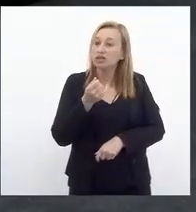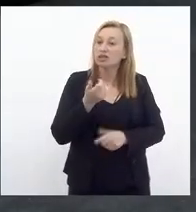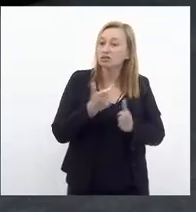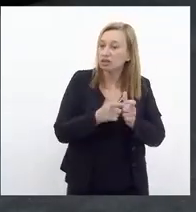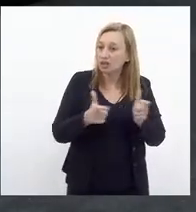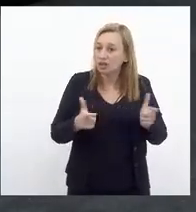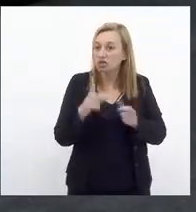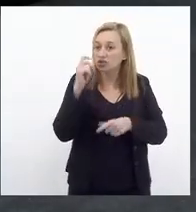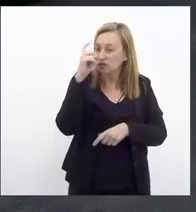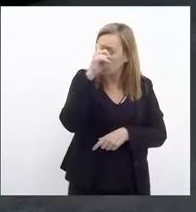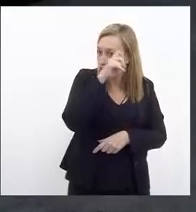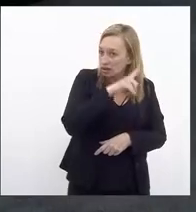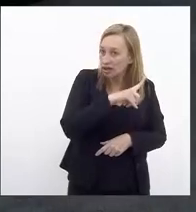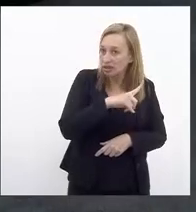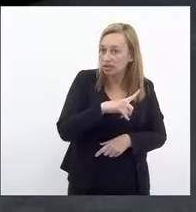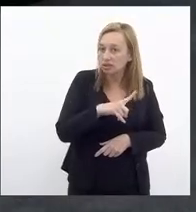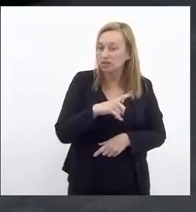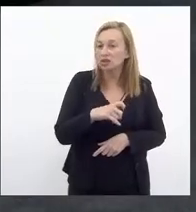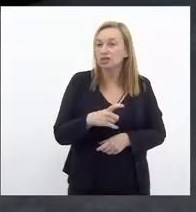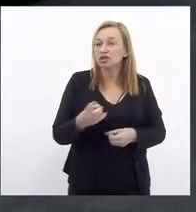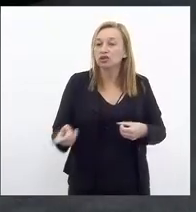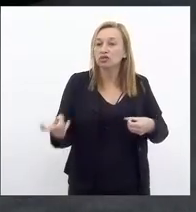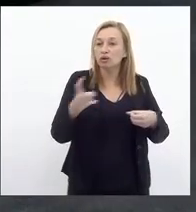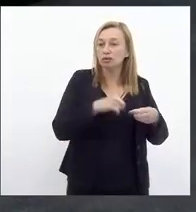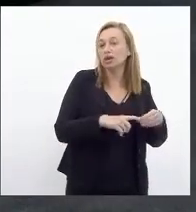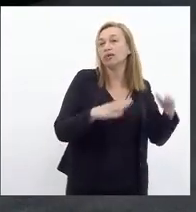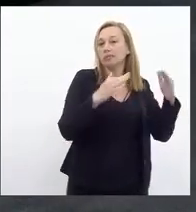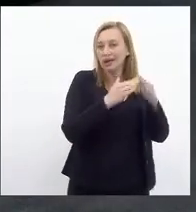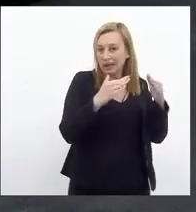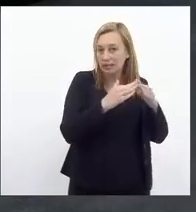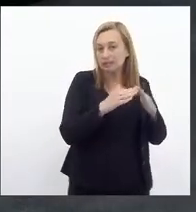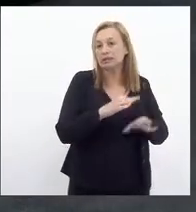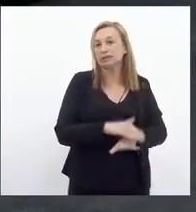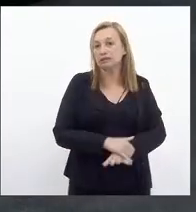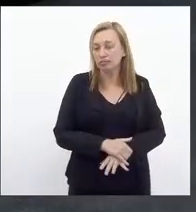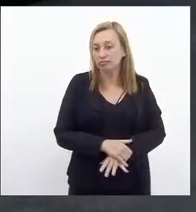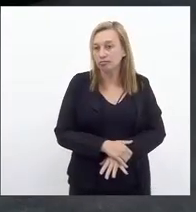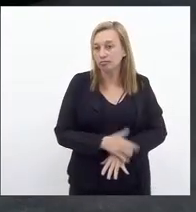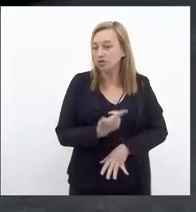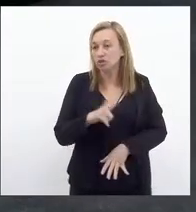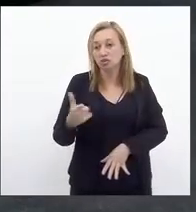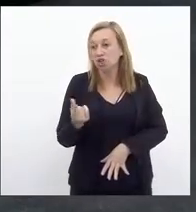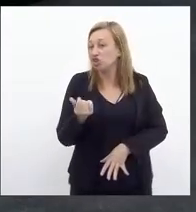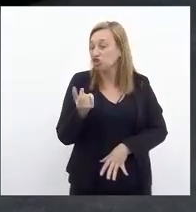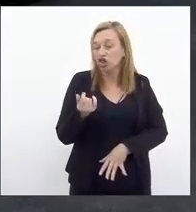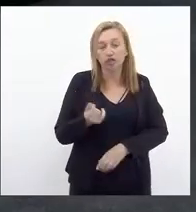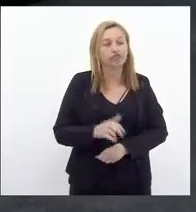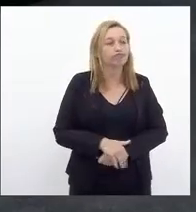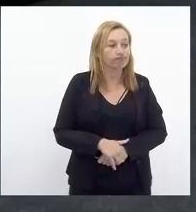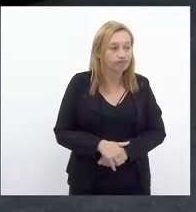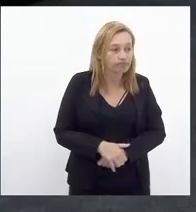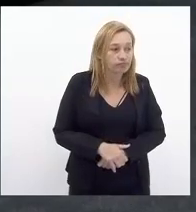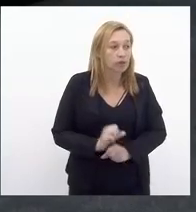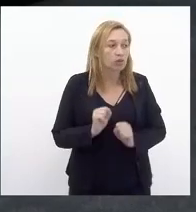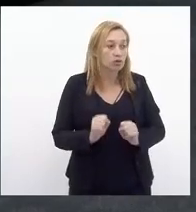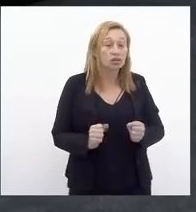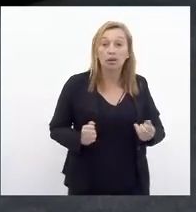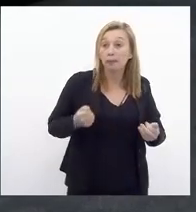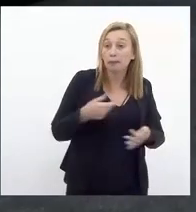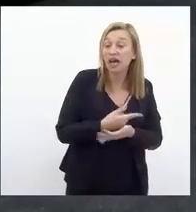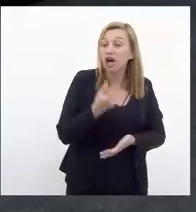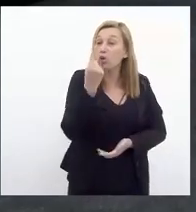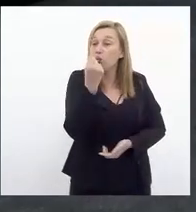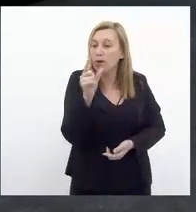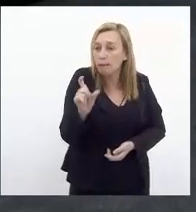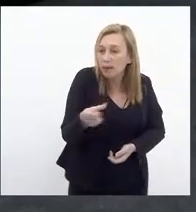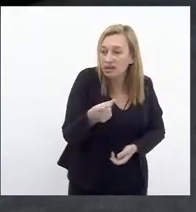dificuldade que retornarem para suas casas elas não tem dinheiro para poder pagar uma